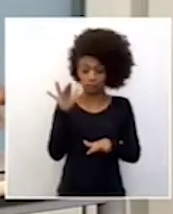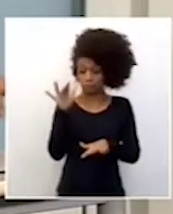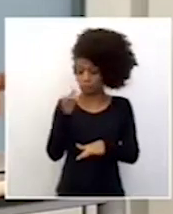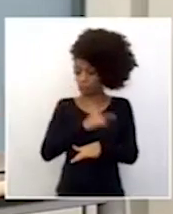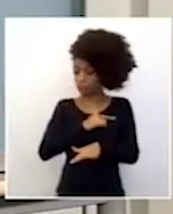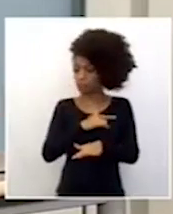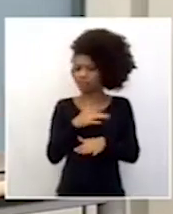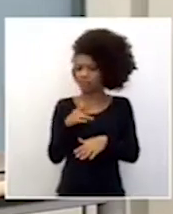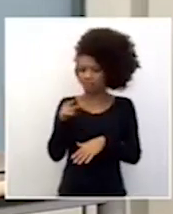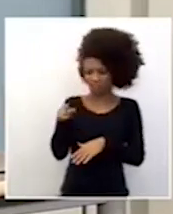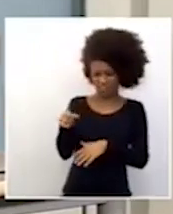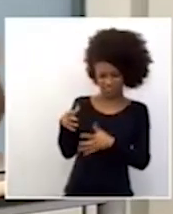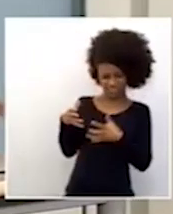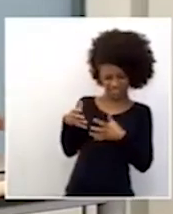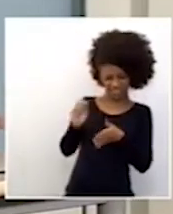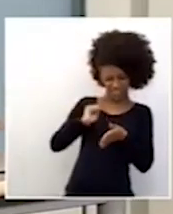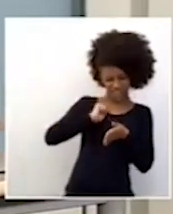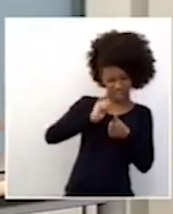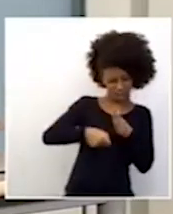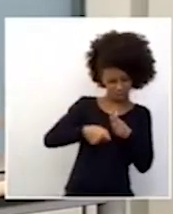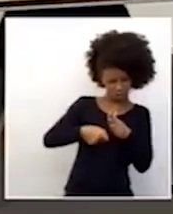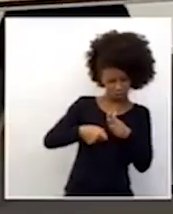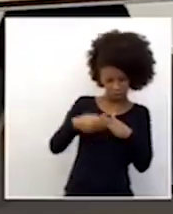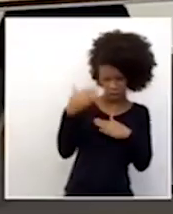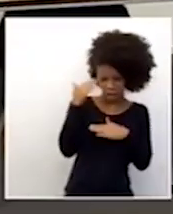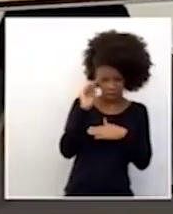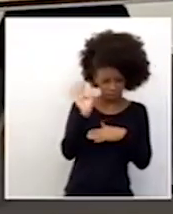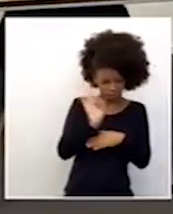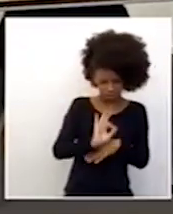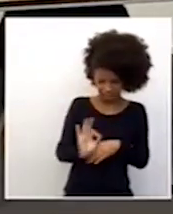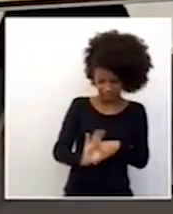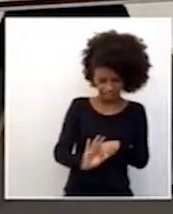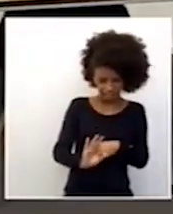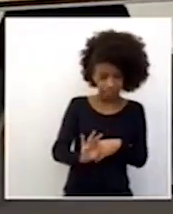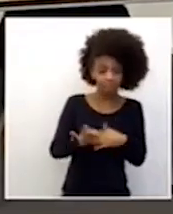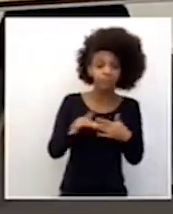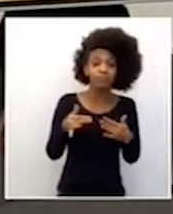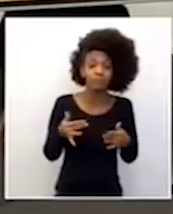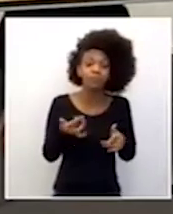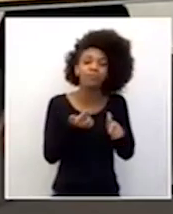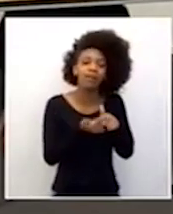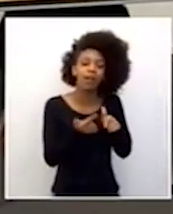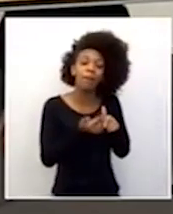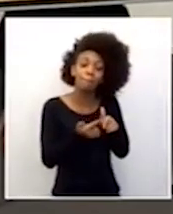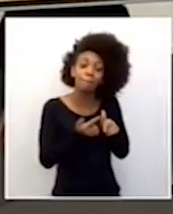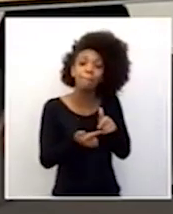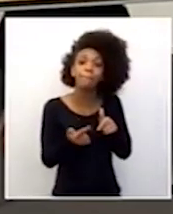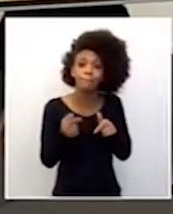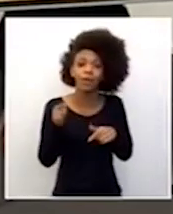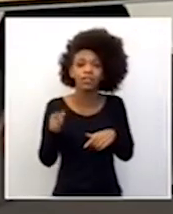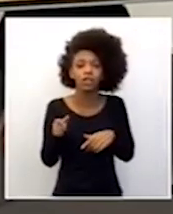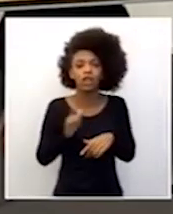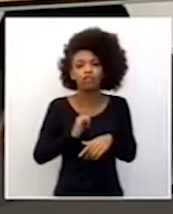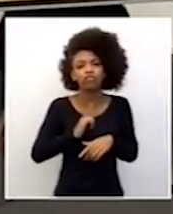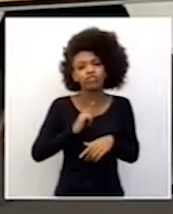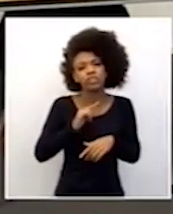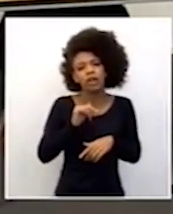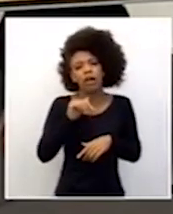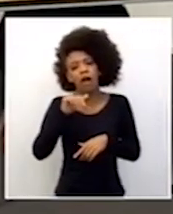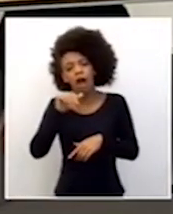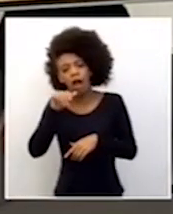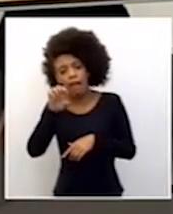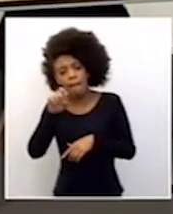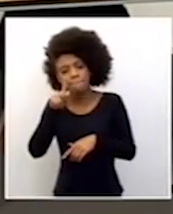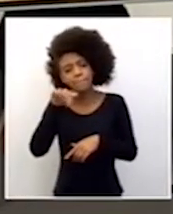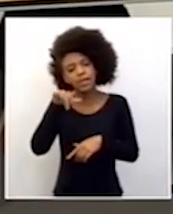você quer ser escritor? Não entendo nada. Ele tinha alguns outros problemas, não sei se você vai falar isso ao longo da aula, professor. Ele tinha epilepsia, Sim, ele